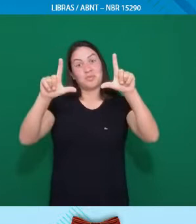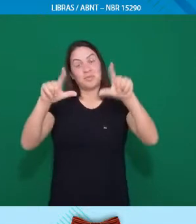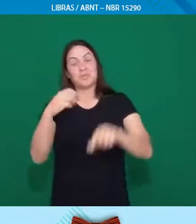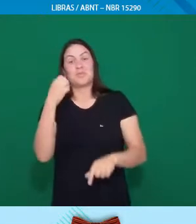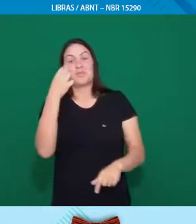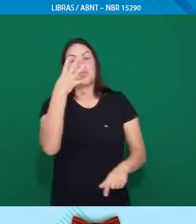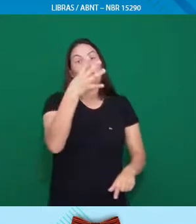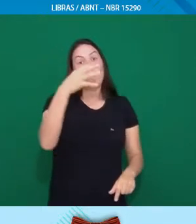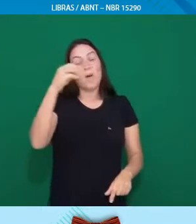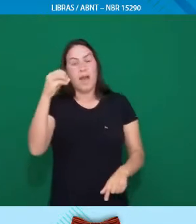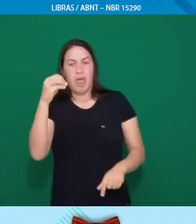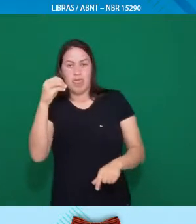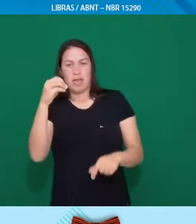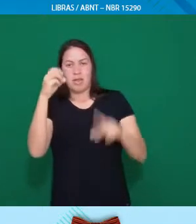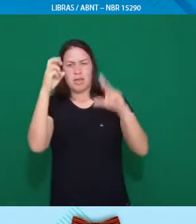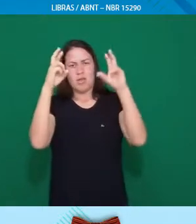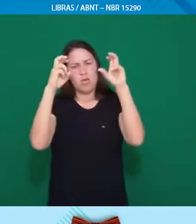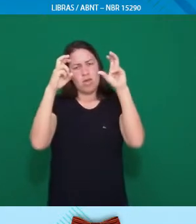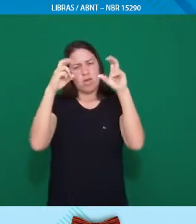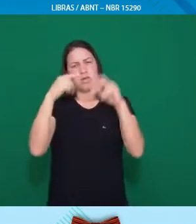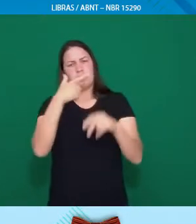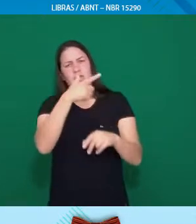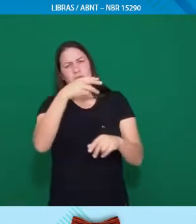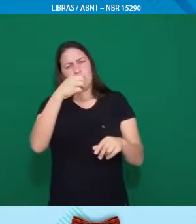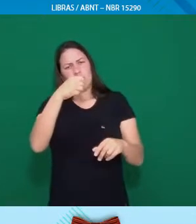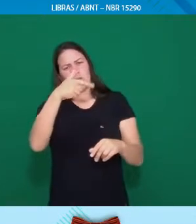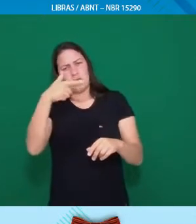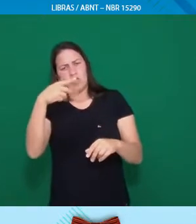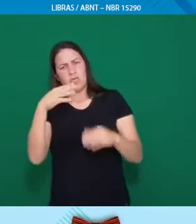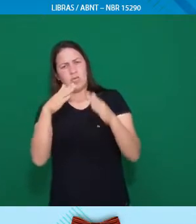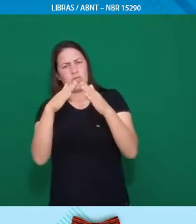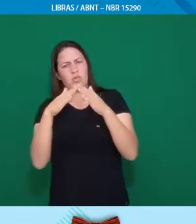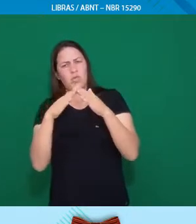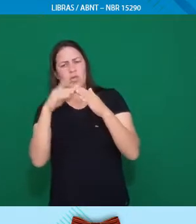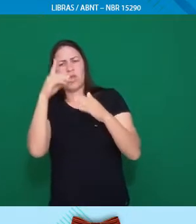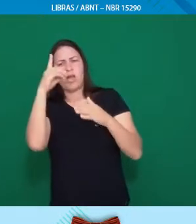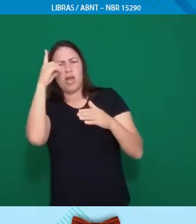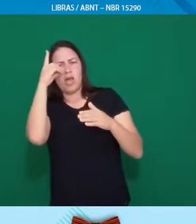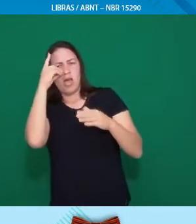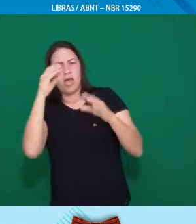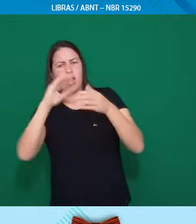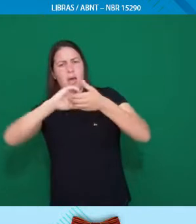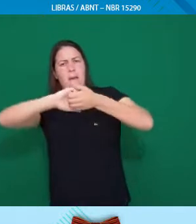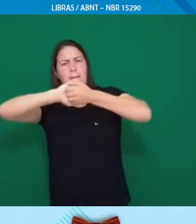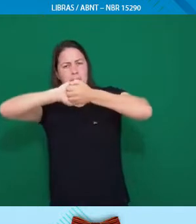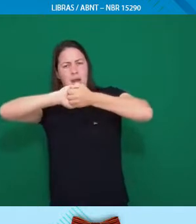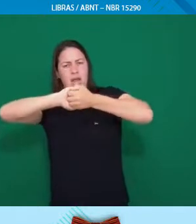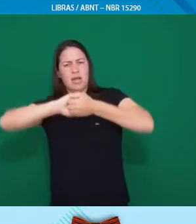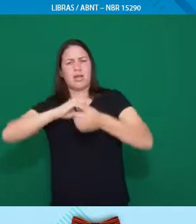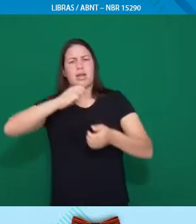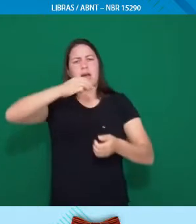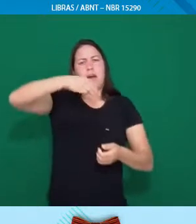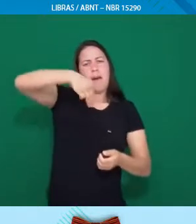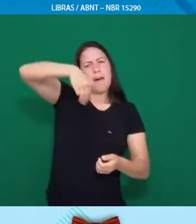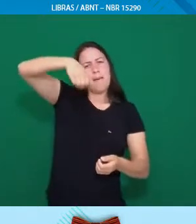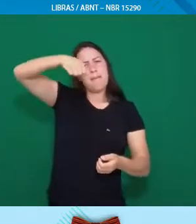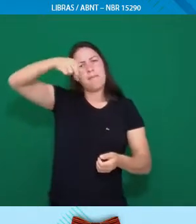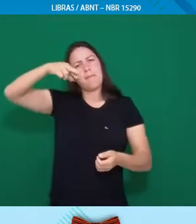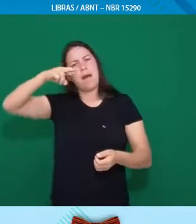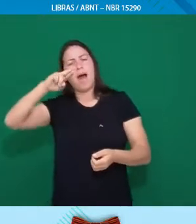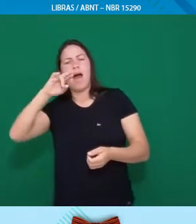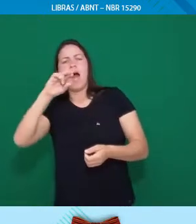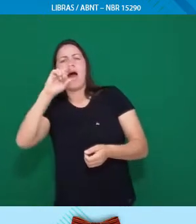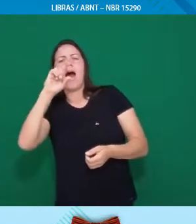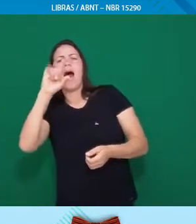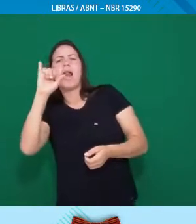a função número 40/2001 de autoria do vereador Marcelo Dal molin Moção de parabenização senhora Marly Becker pelos